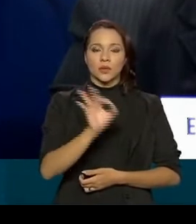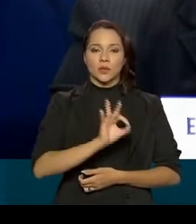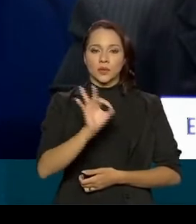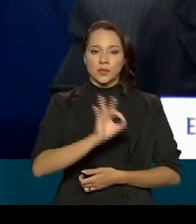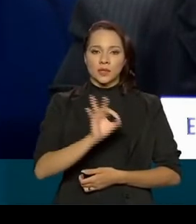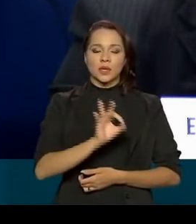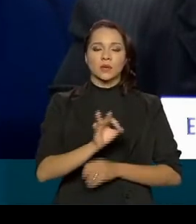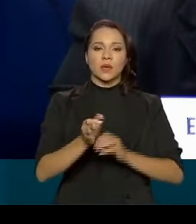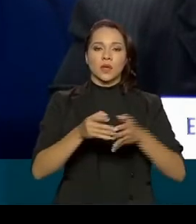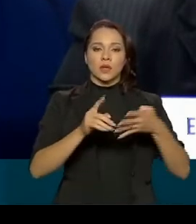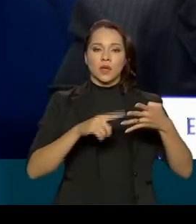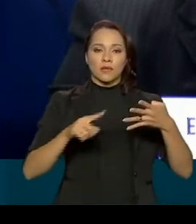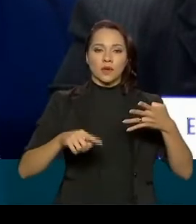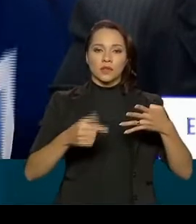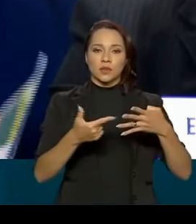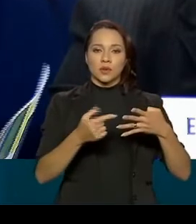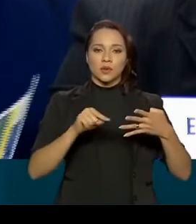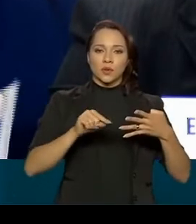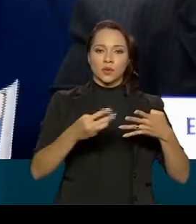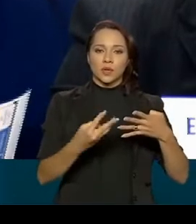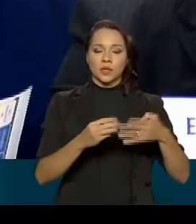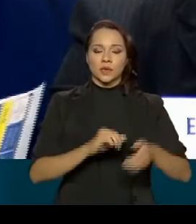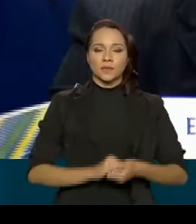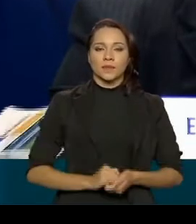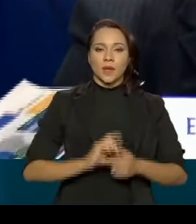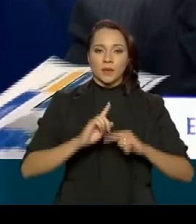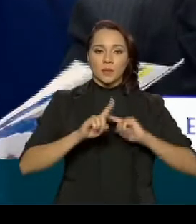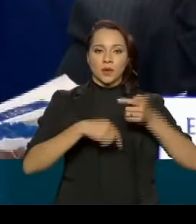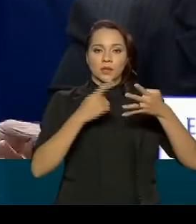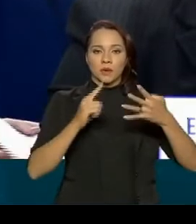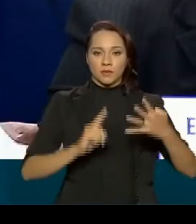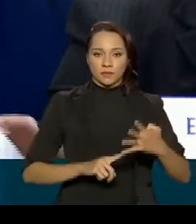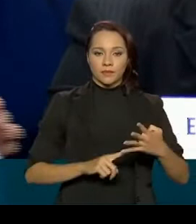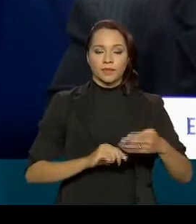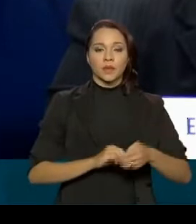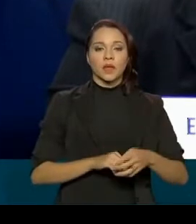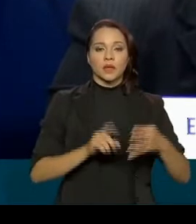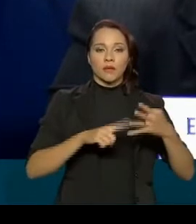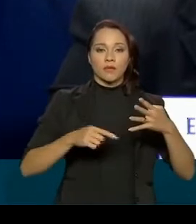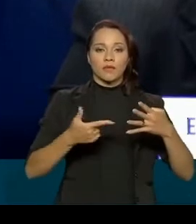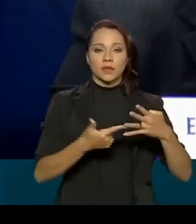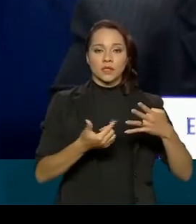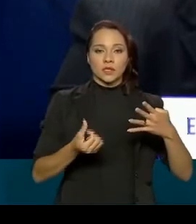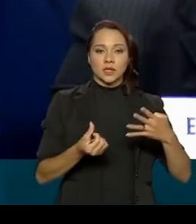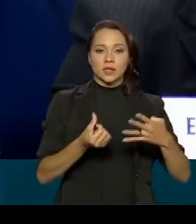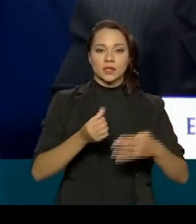274% na faixa de 2,3. Próxima faixa. Na faixa de 26